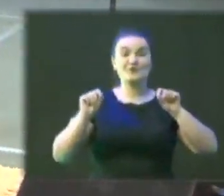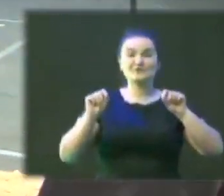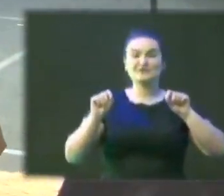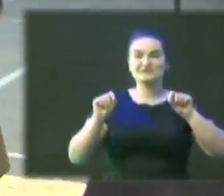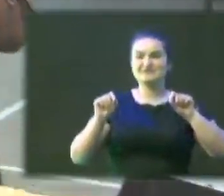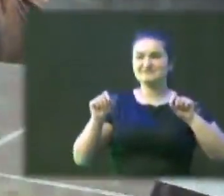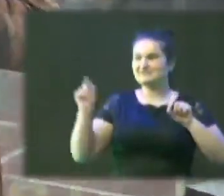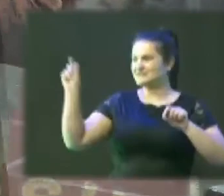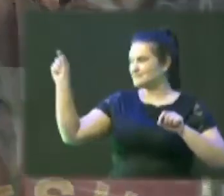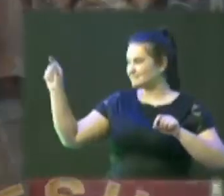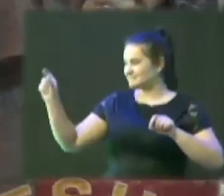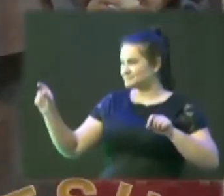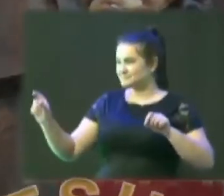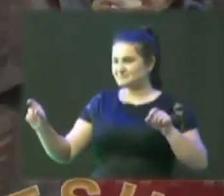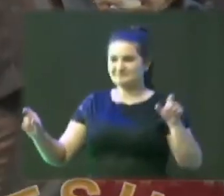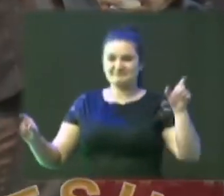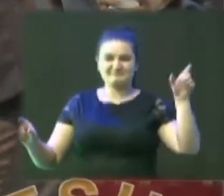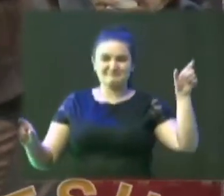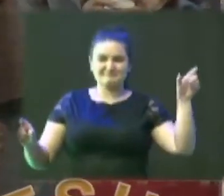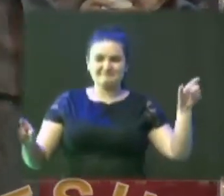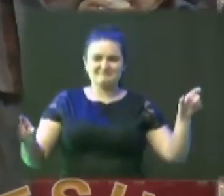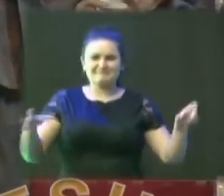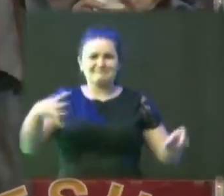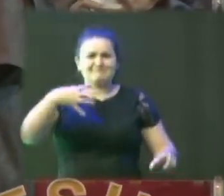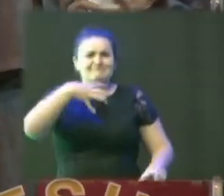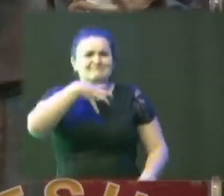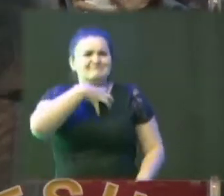Seu irmão se